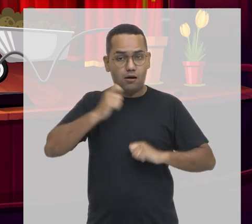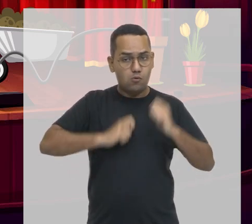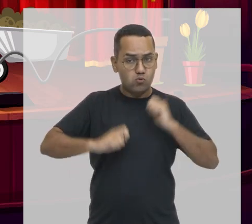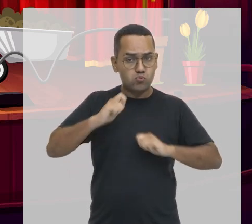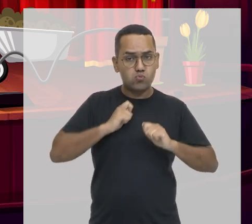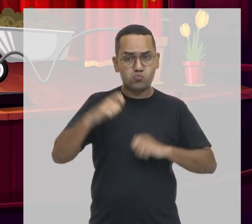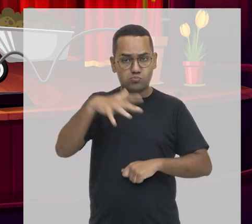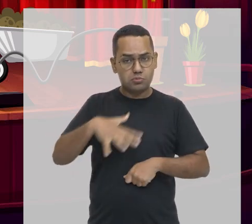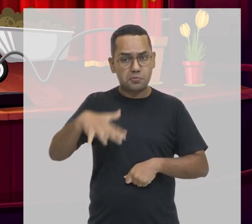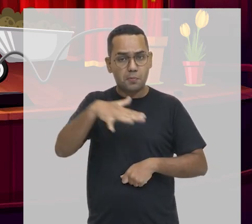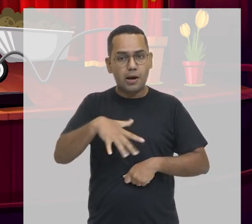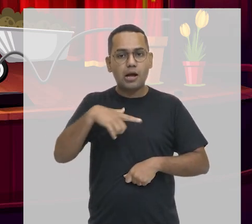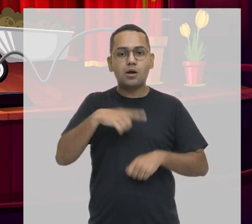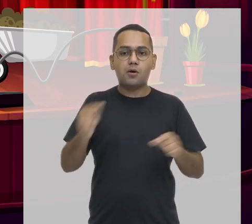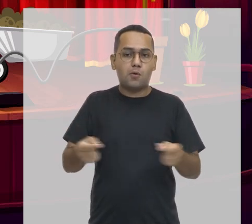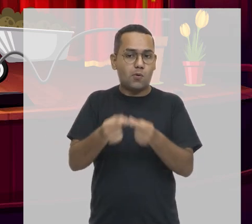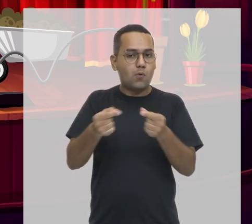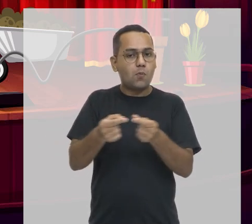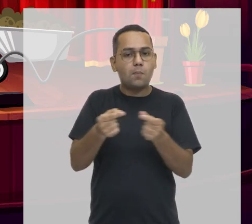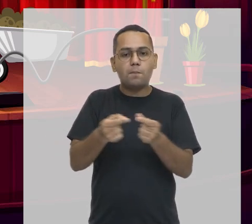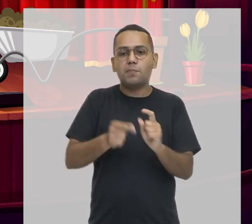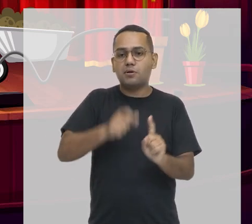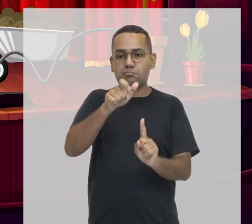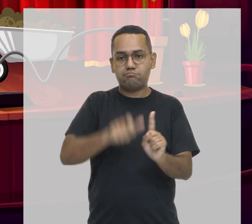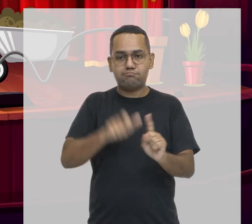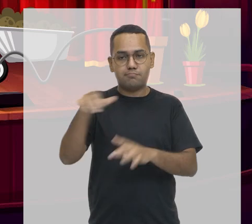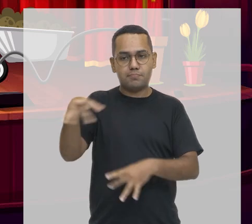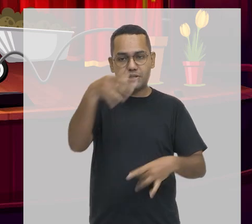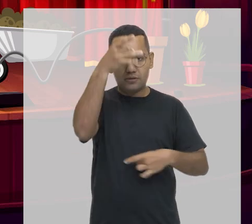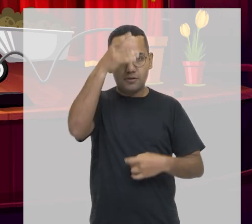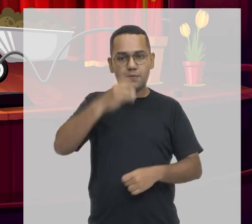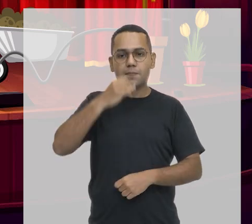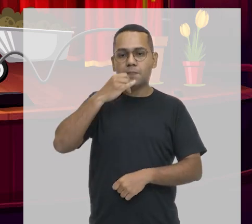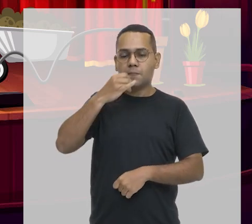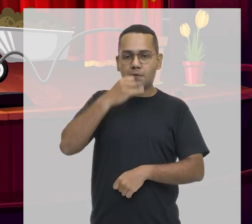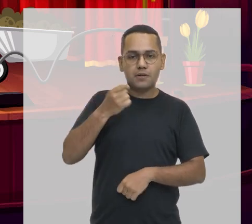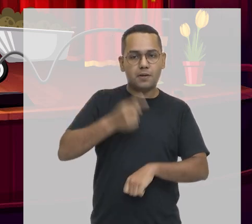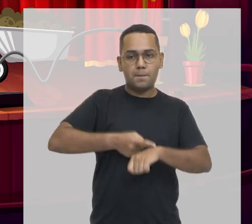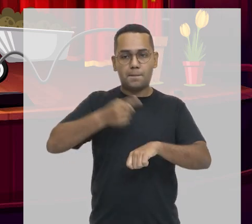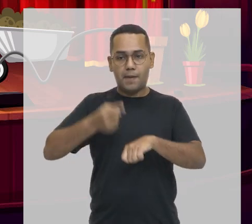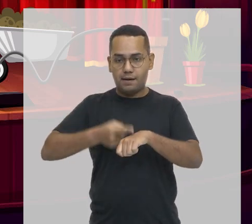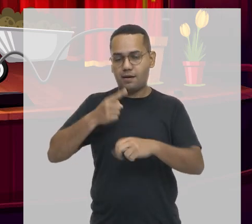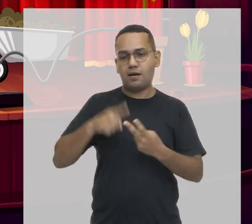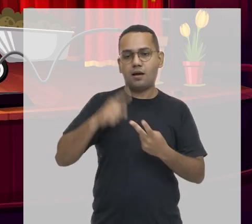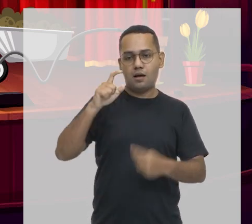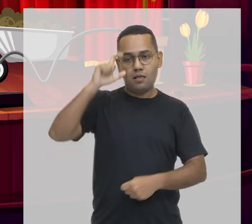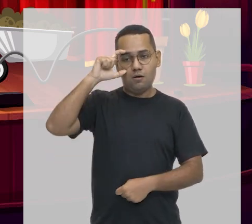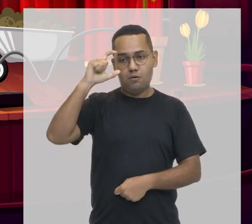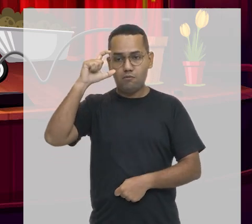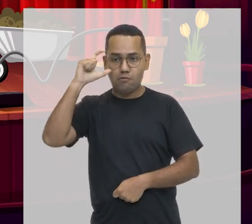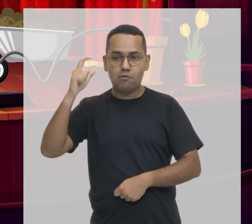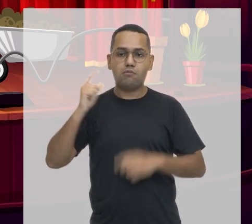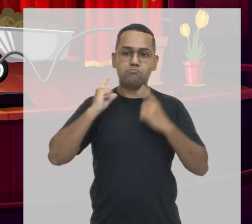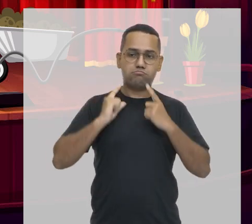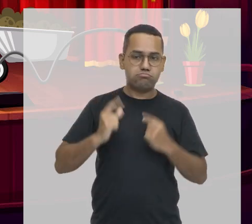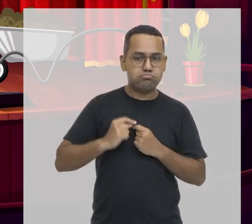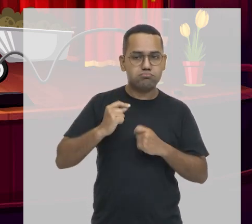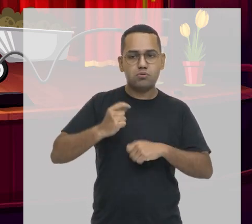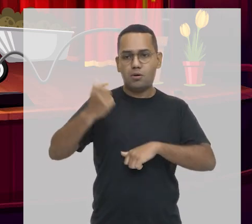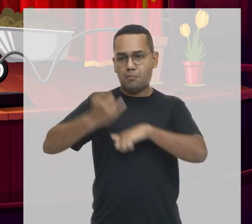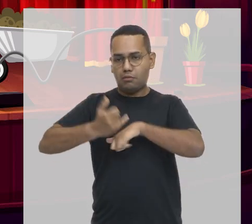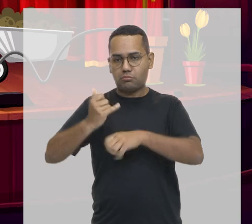cena que fazem parte do universo do personagem, como bengalas, óculos, joia, armas. Exemplo,